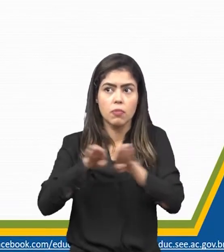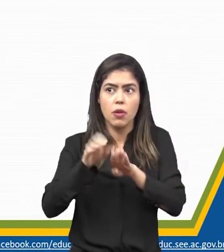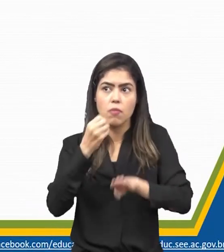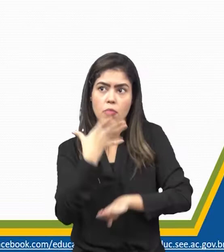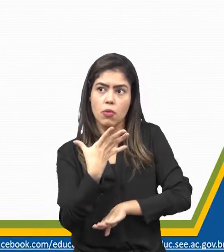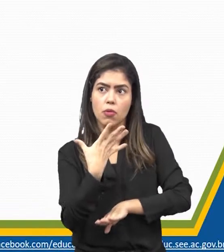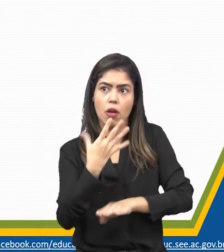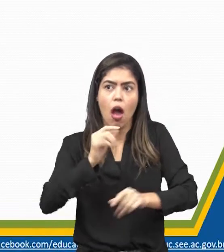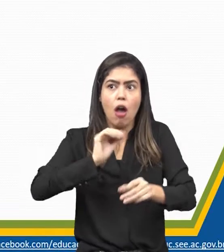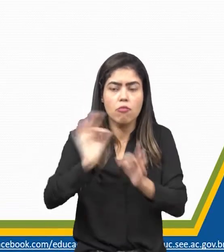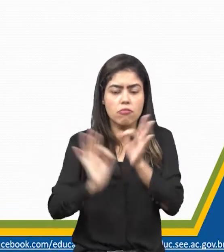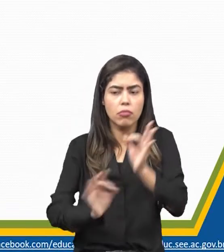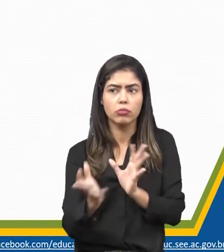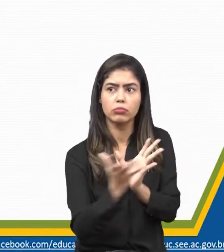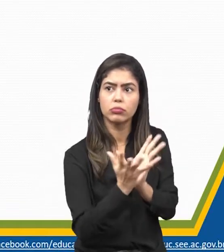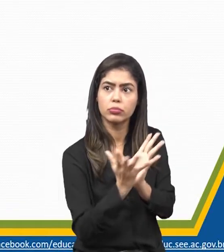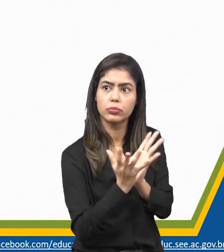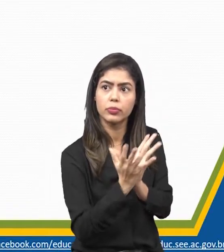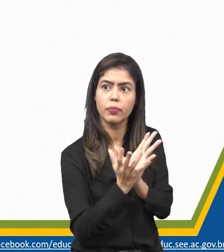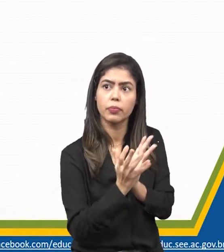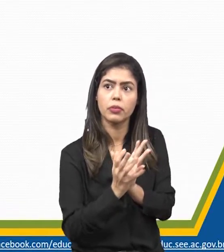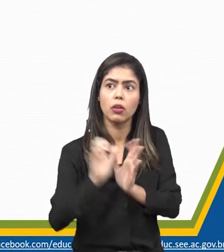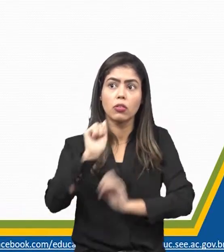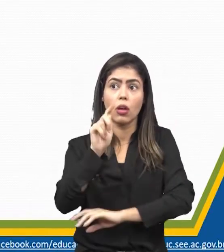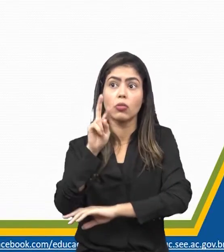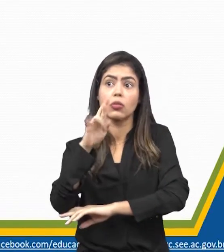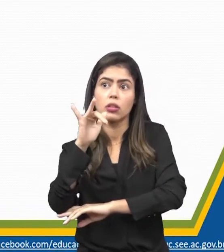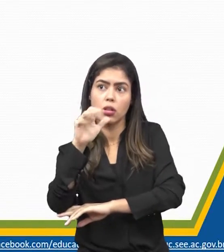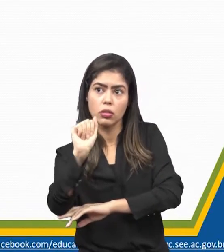para um bom funcionamento de um grupo, e autoritarismo.